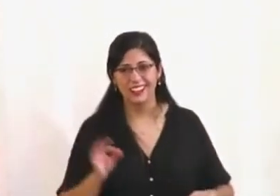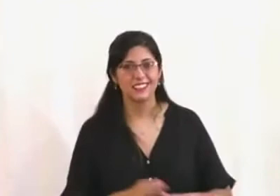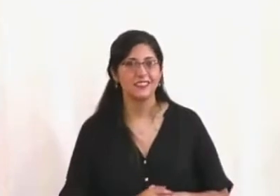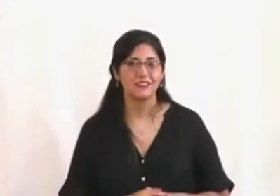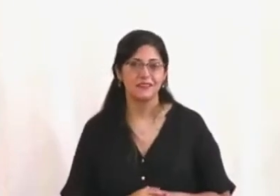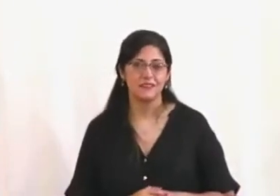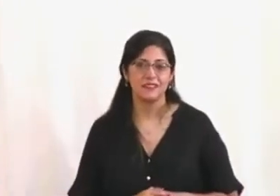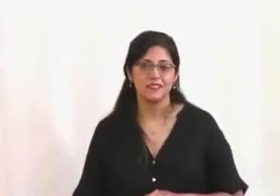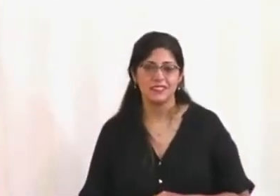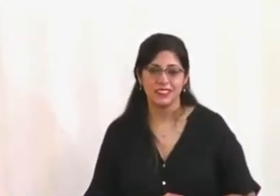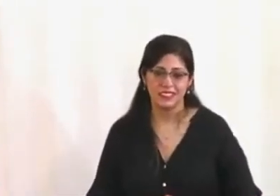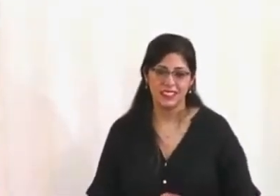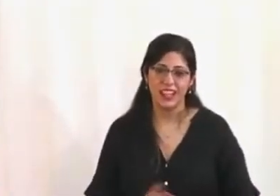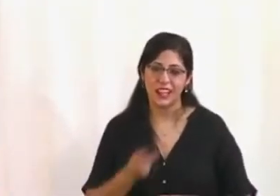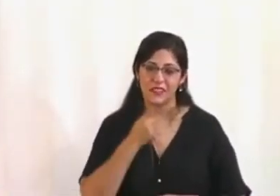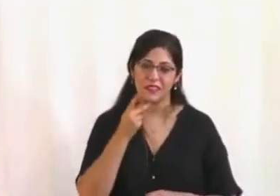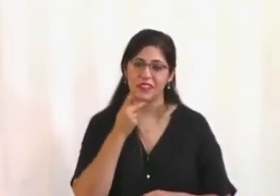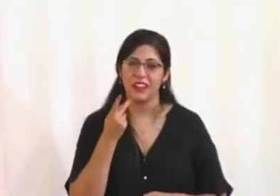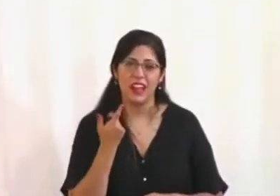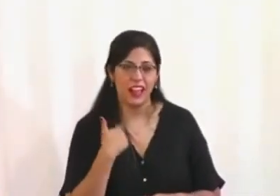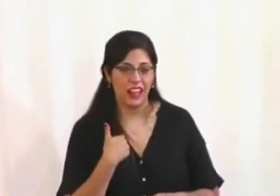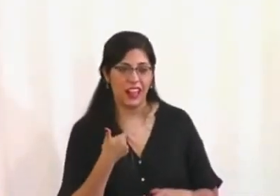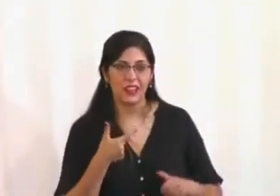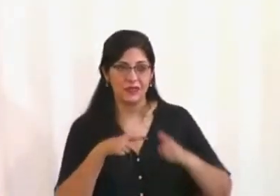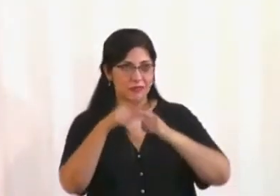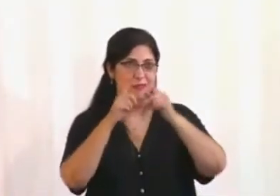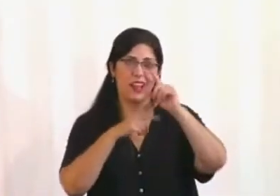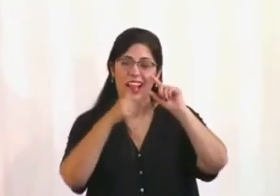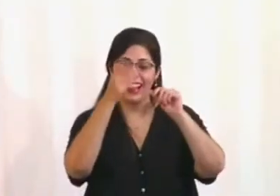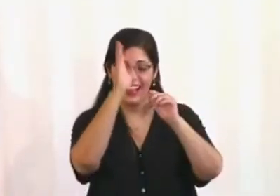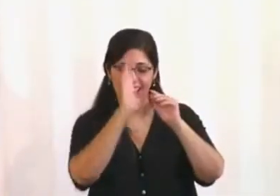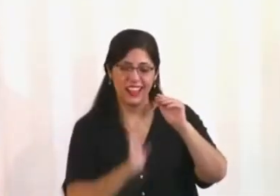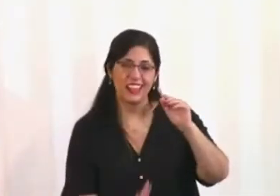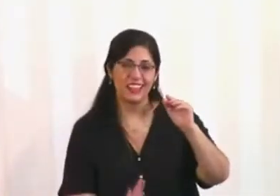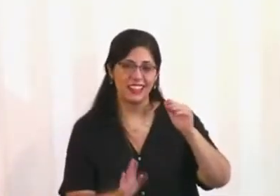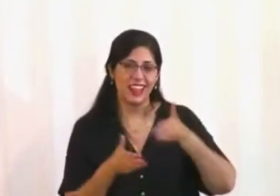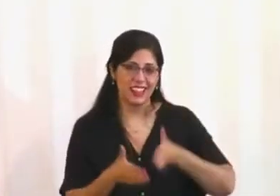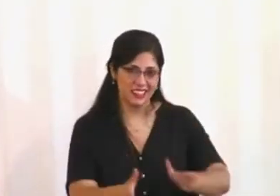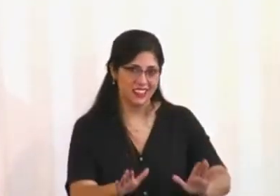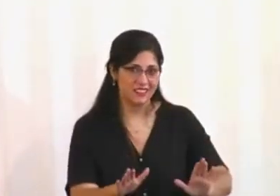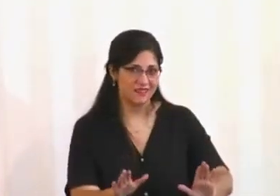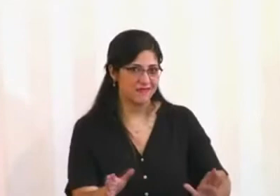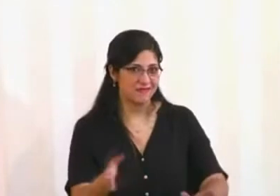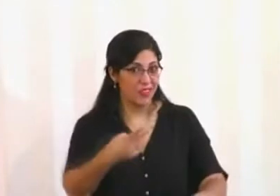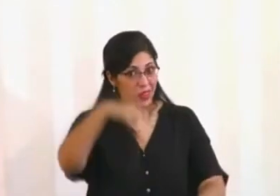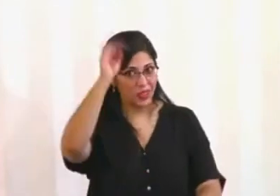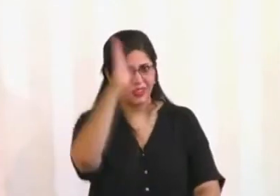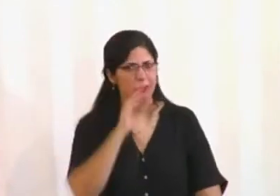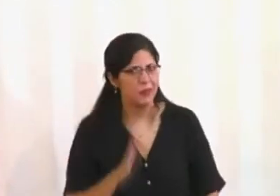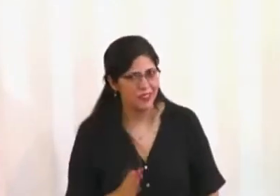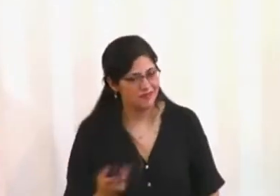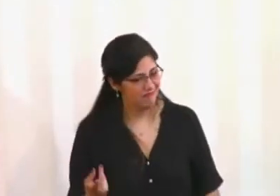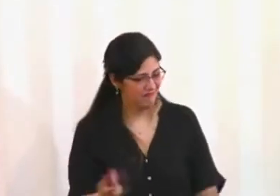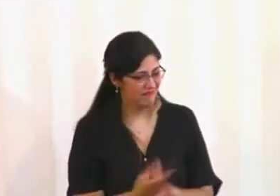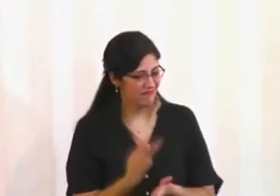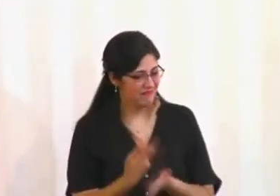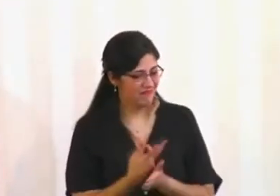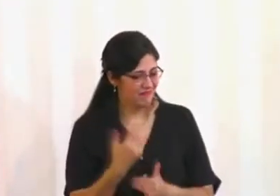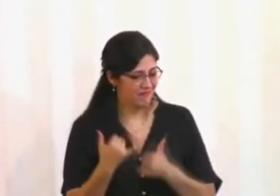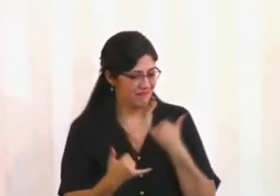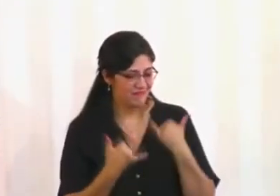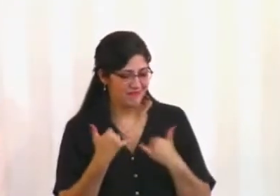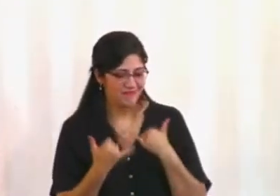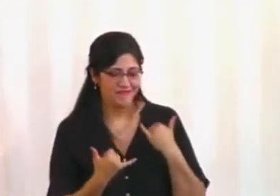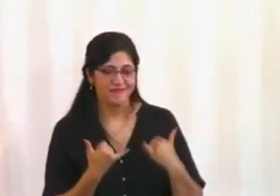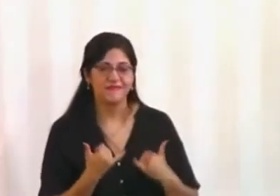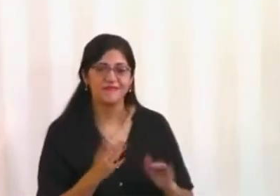cidade de Belém, onde Jesus nasceu, né? No Nordeste tem uma cidade chamada Monte Carmelo. E em Minas Gerais